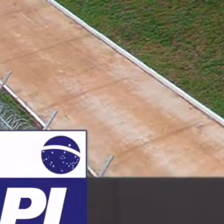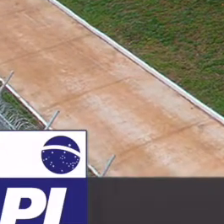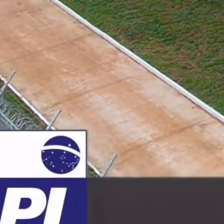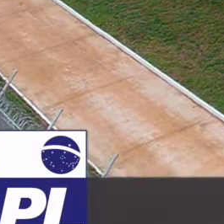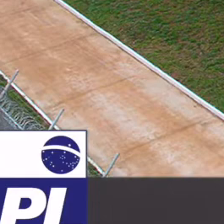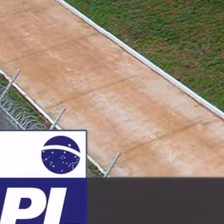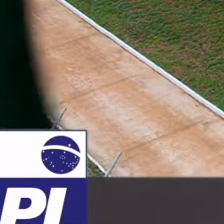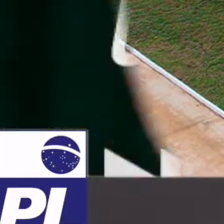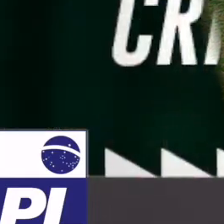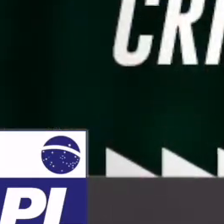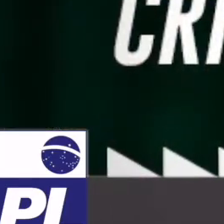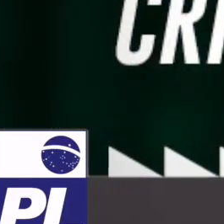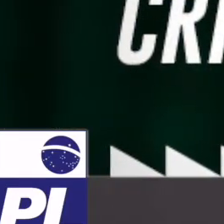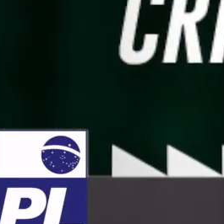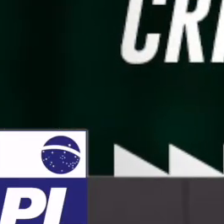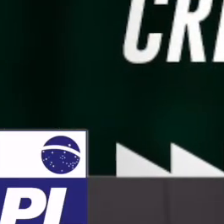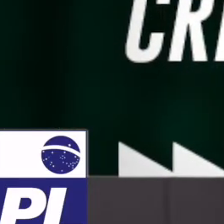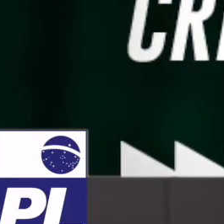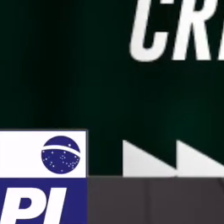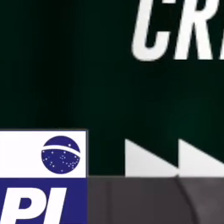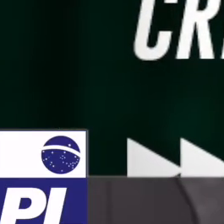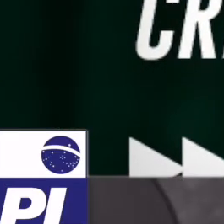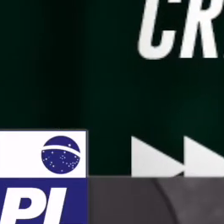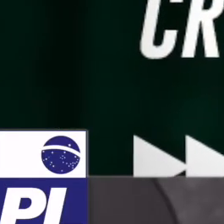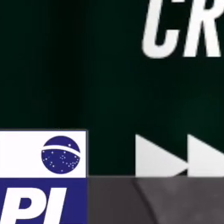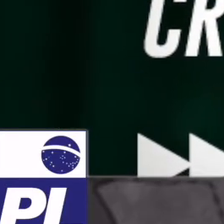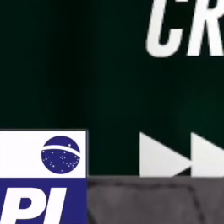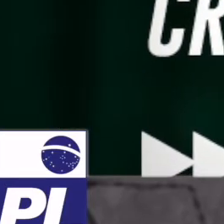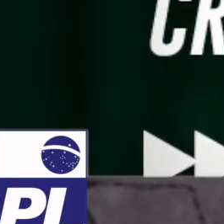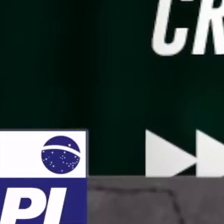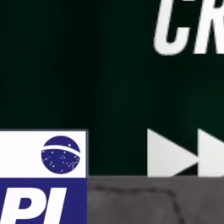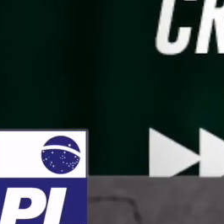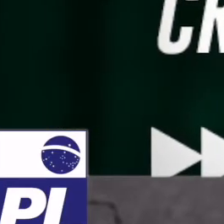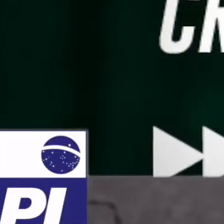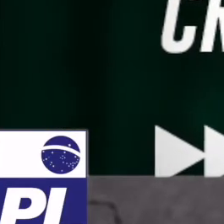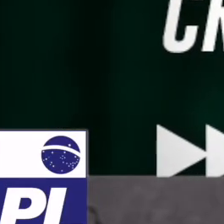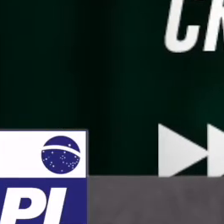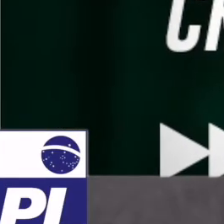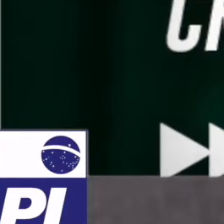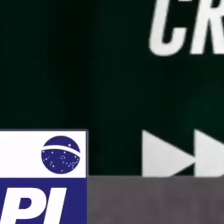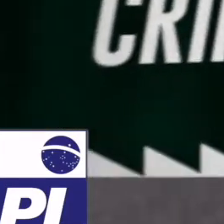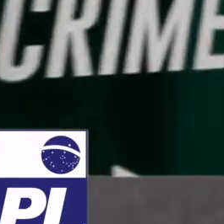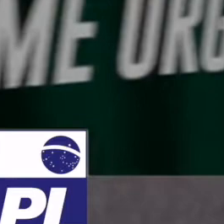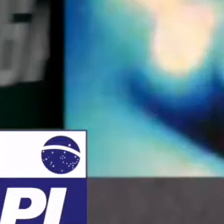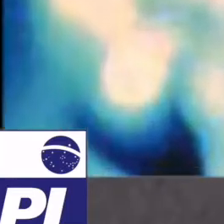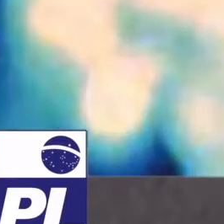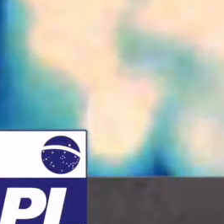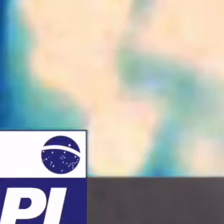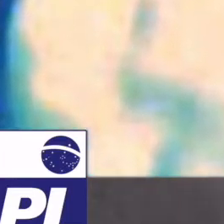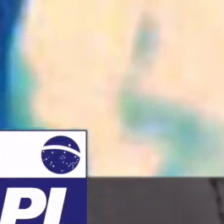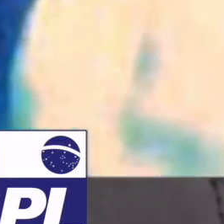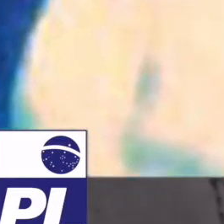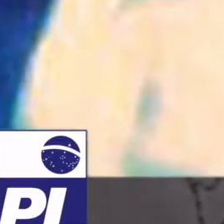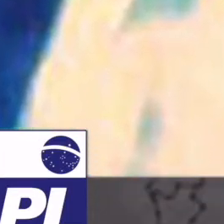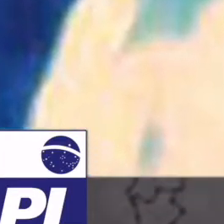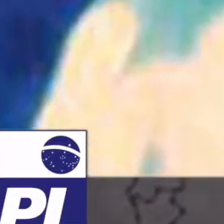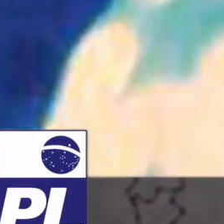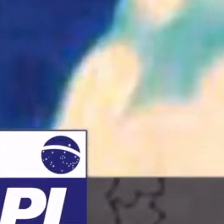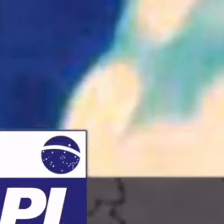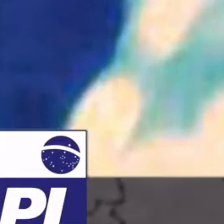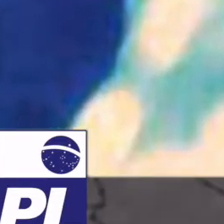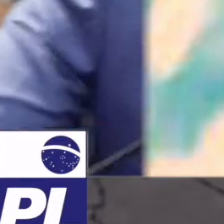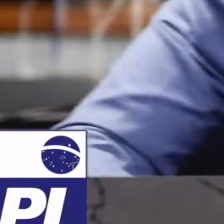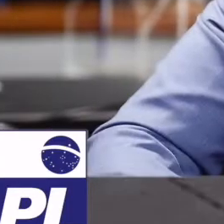combater o controle dos presídios pelo crime organizado, que chegou a paralisar o estado de São Paulo com ações violentas de